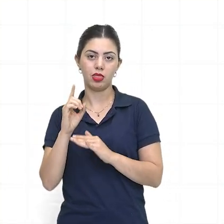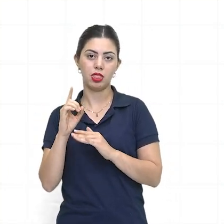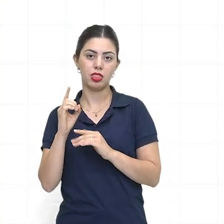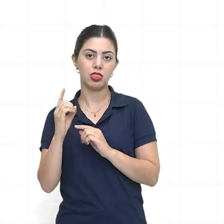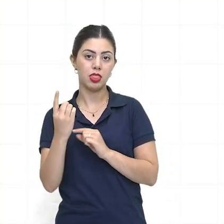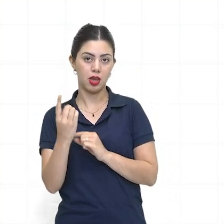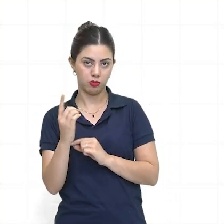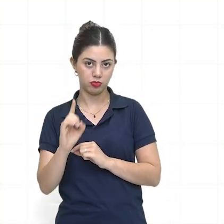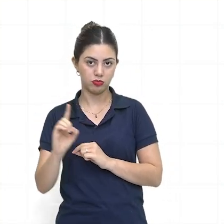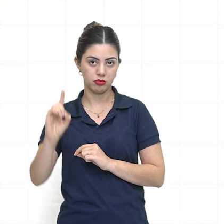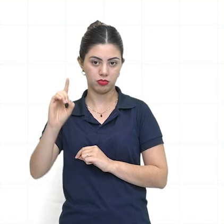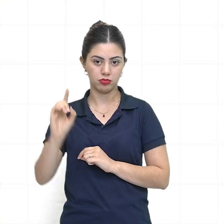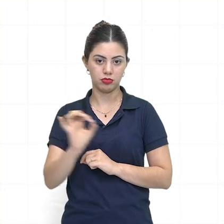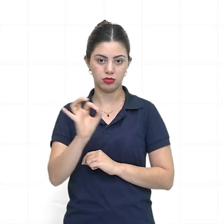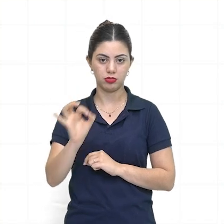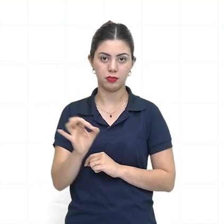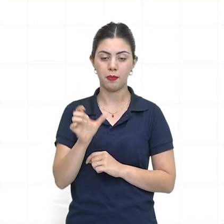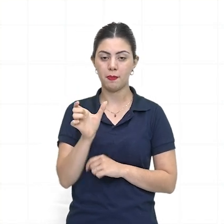quê?